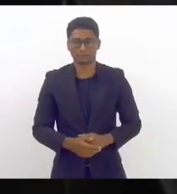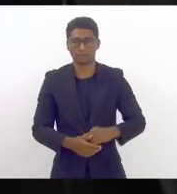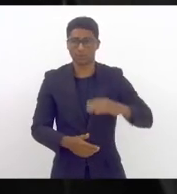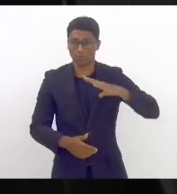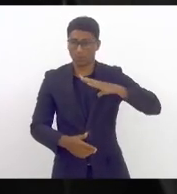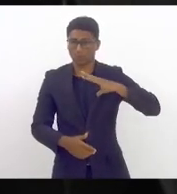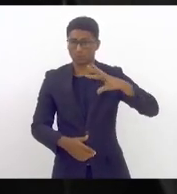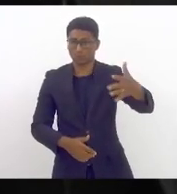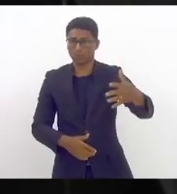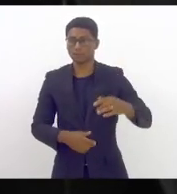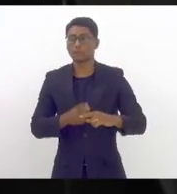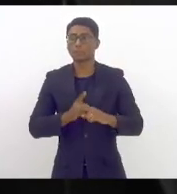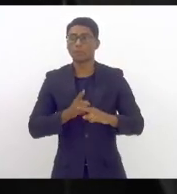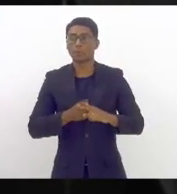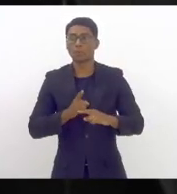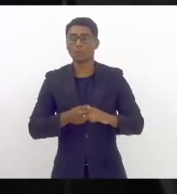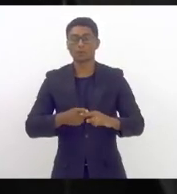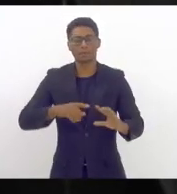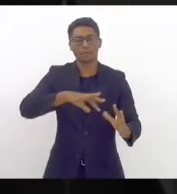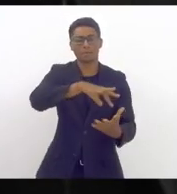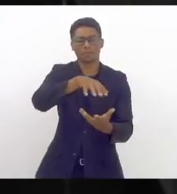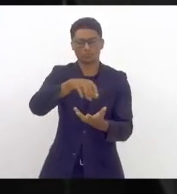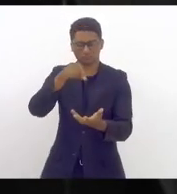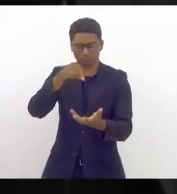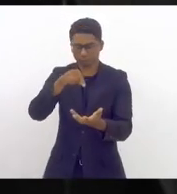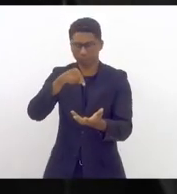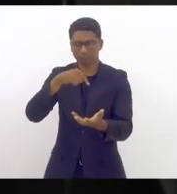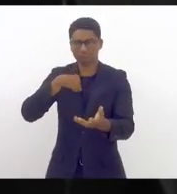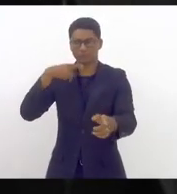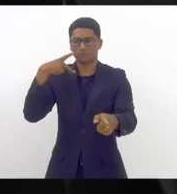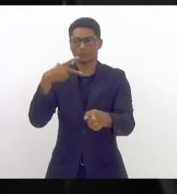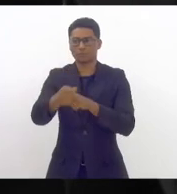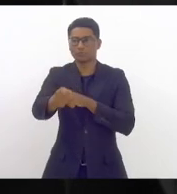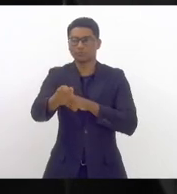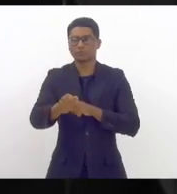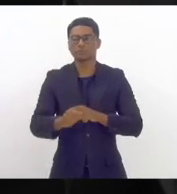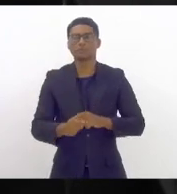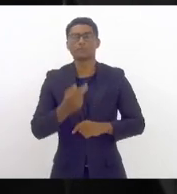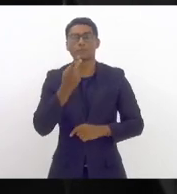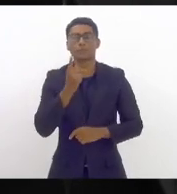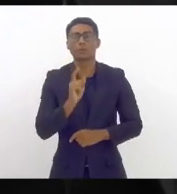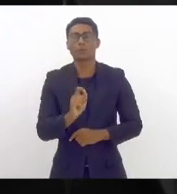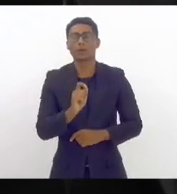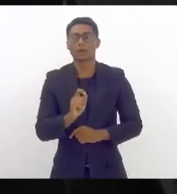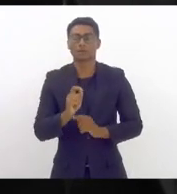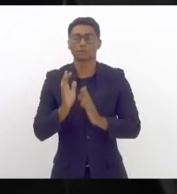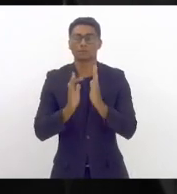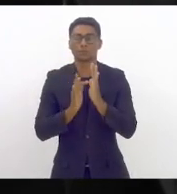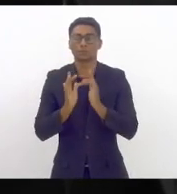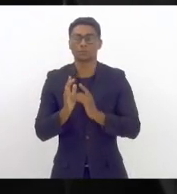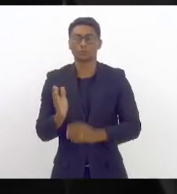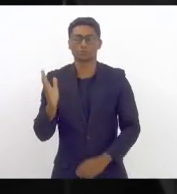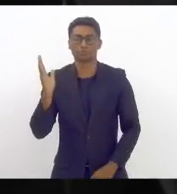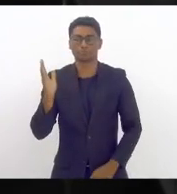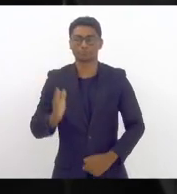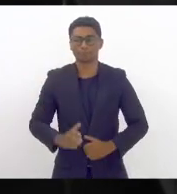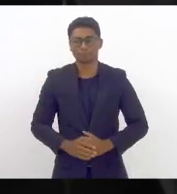pois eu venci o mundo diz o nosso senhor Jesus Cristo